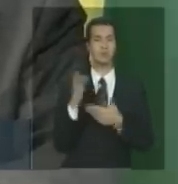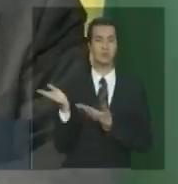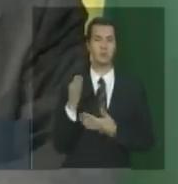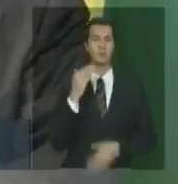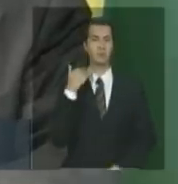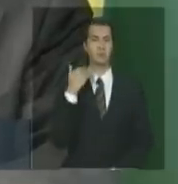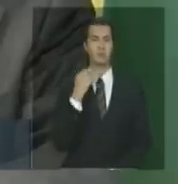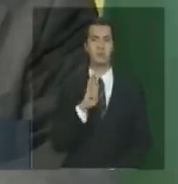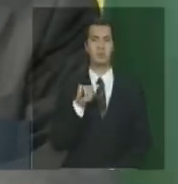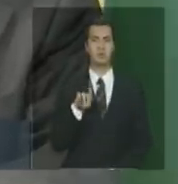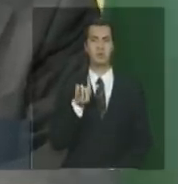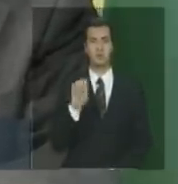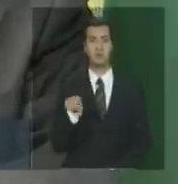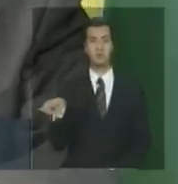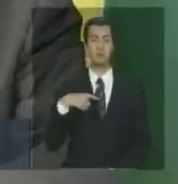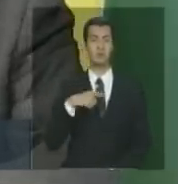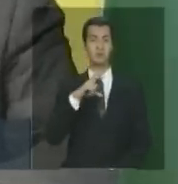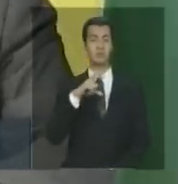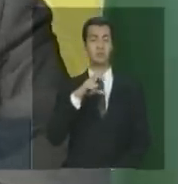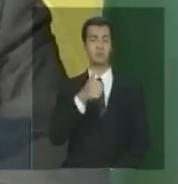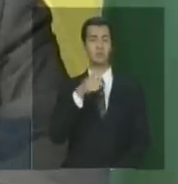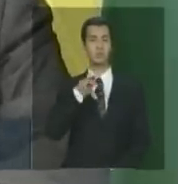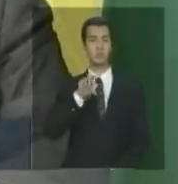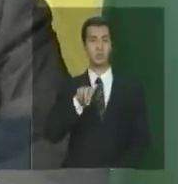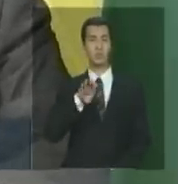150 bilhões de reais para